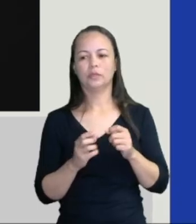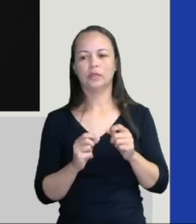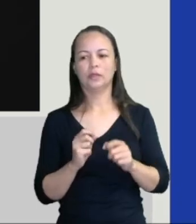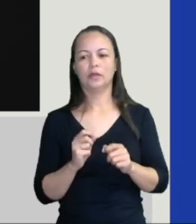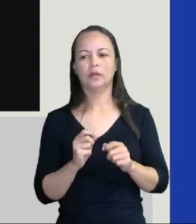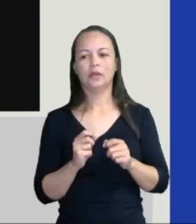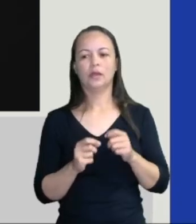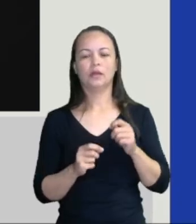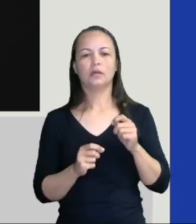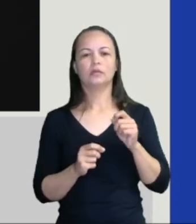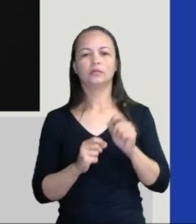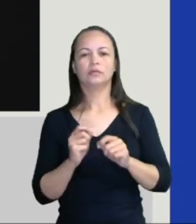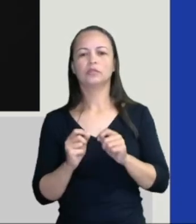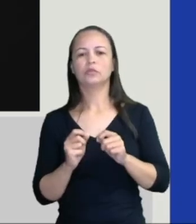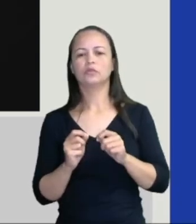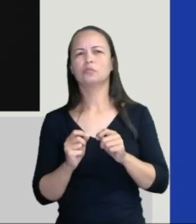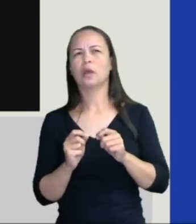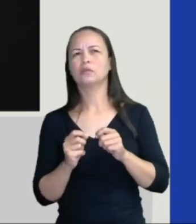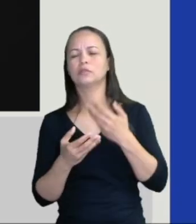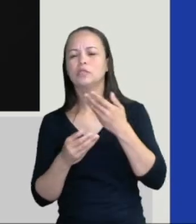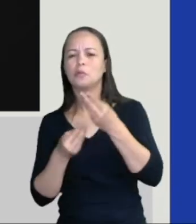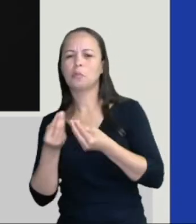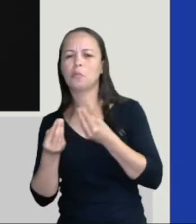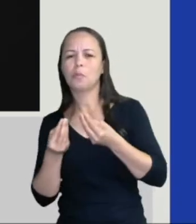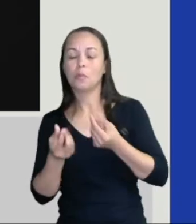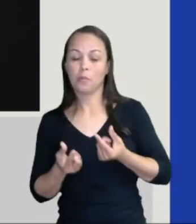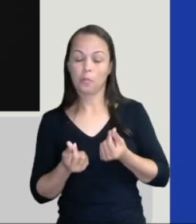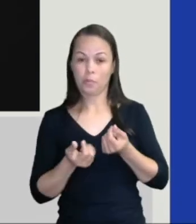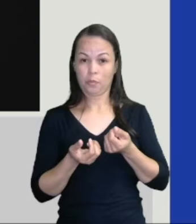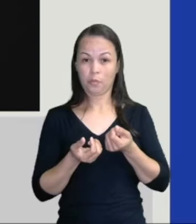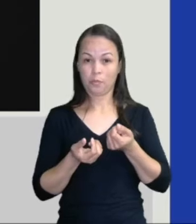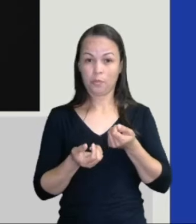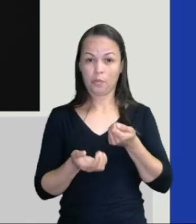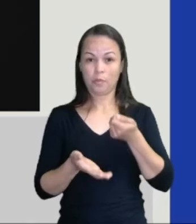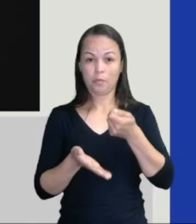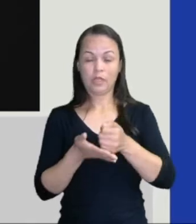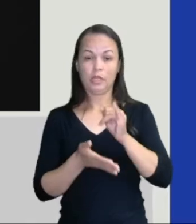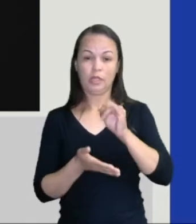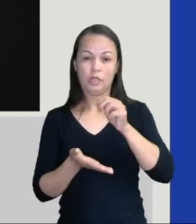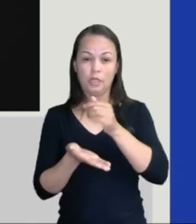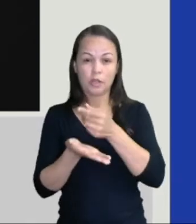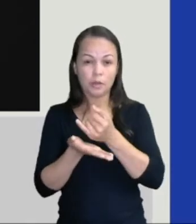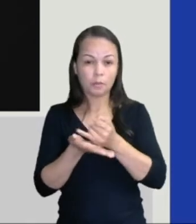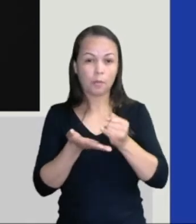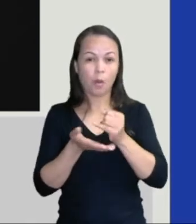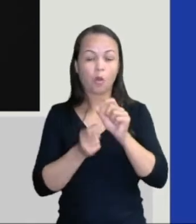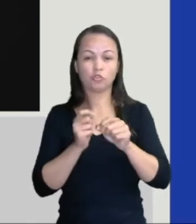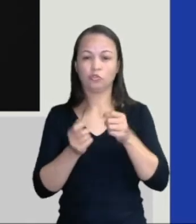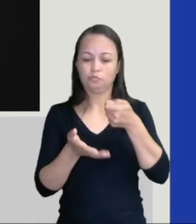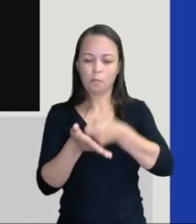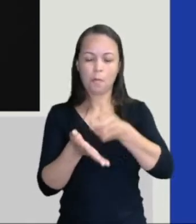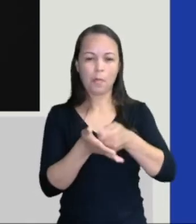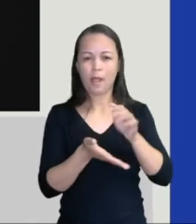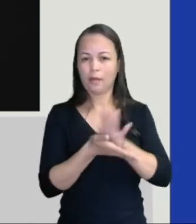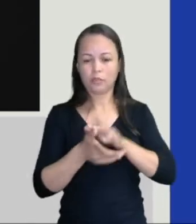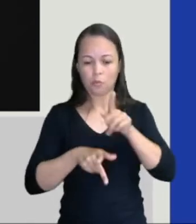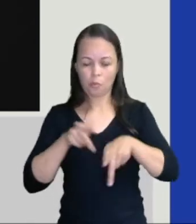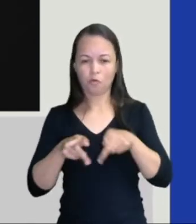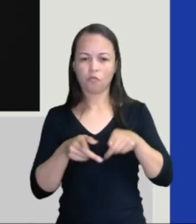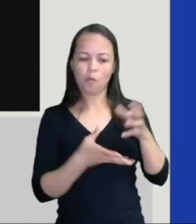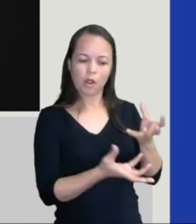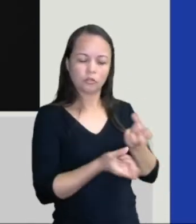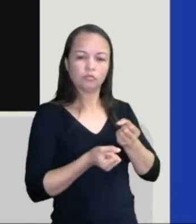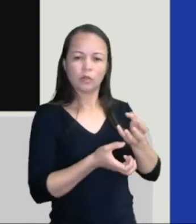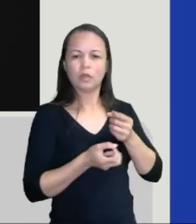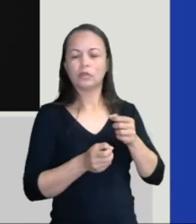não passam impostos, mas recebem, não pagam impostos, mas recebem do povo. E o povo, que é quem sustenta o